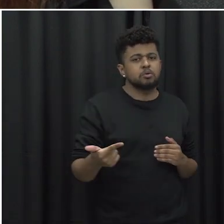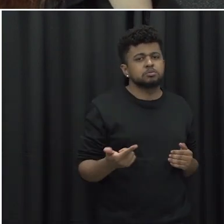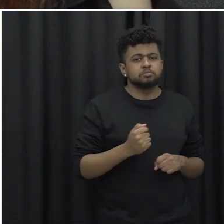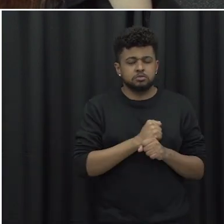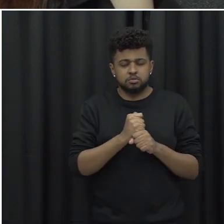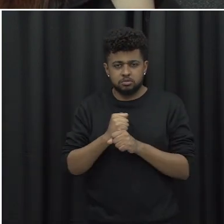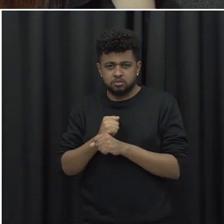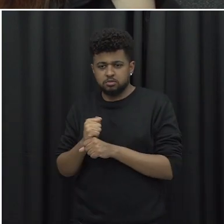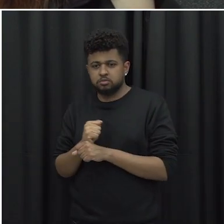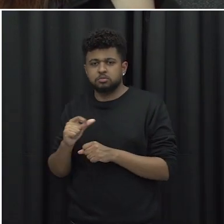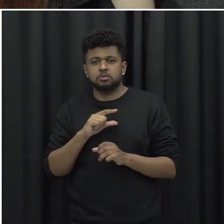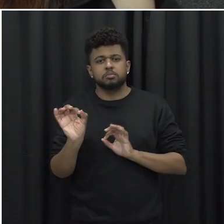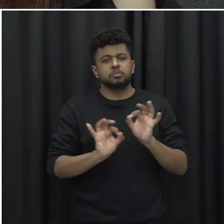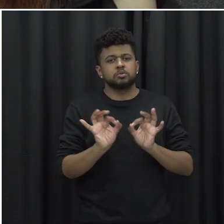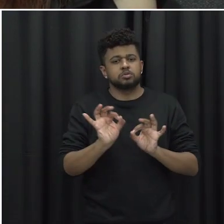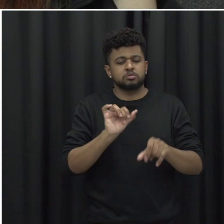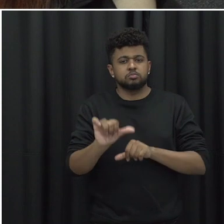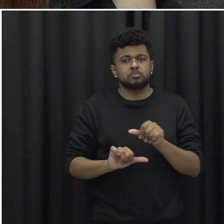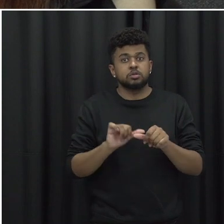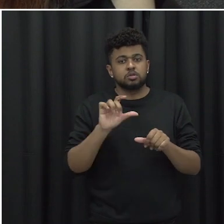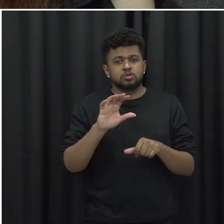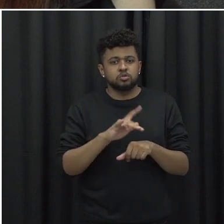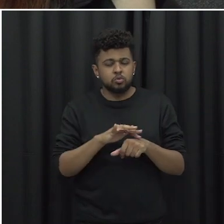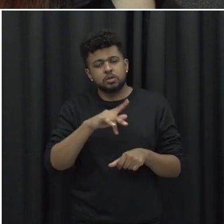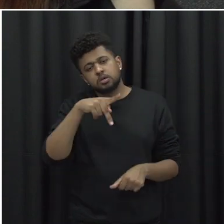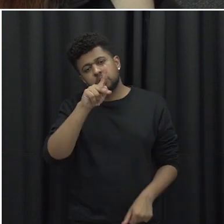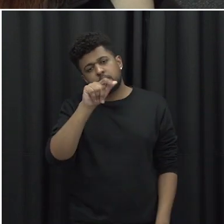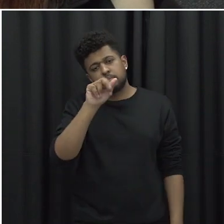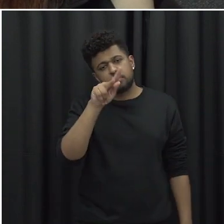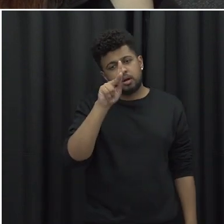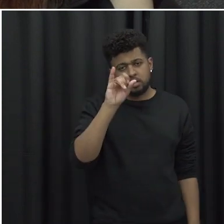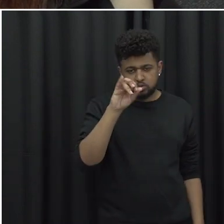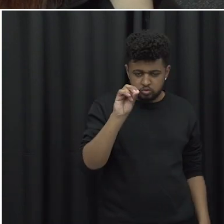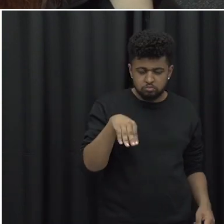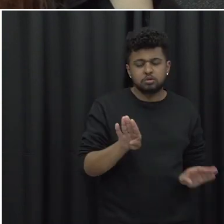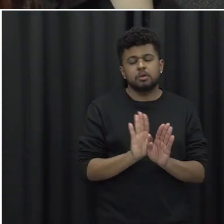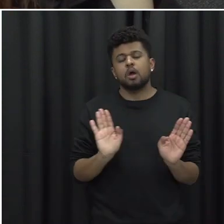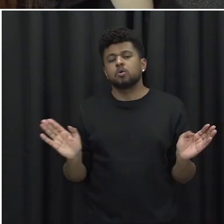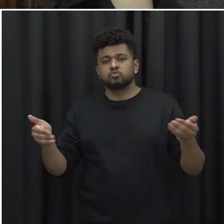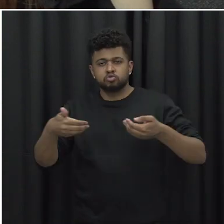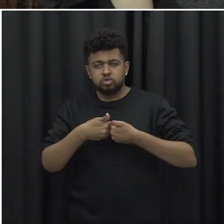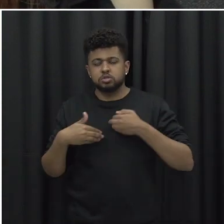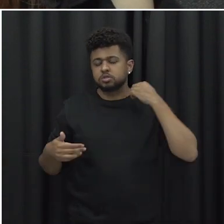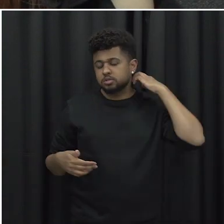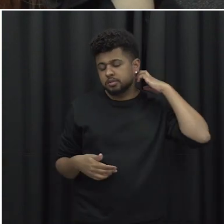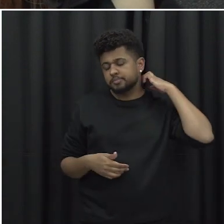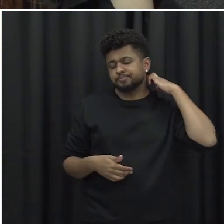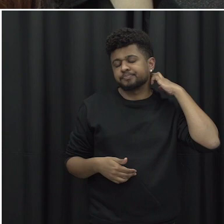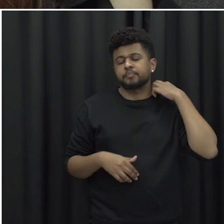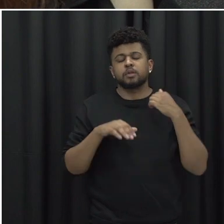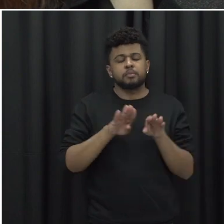um projeto com AVC. Então, são todos assim que a gente já está numa fase já